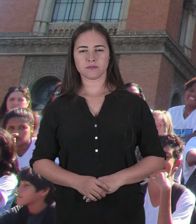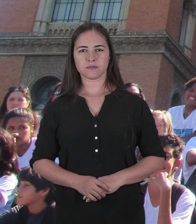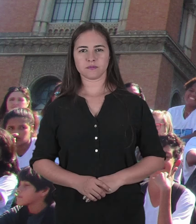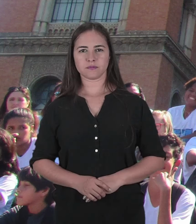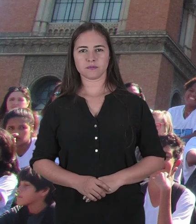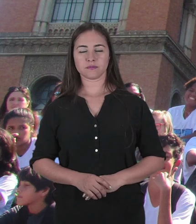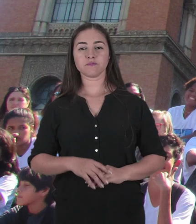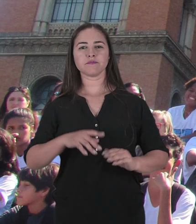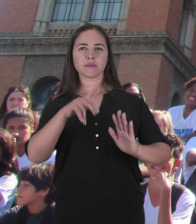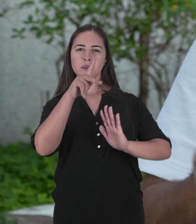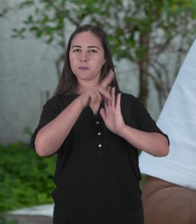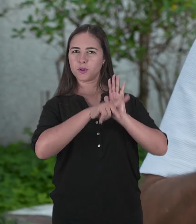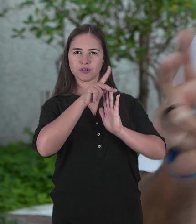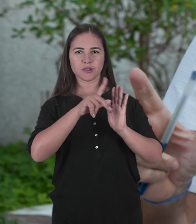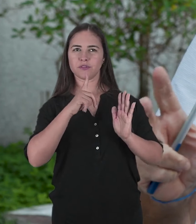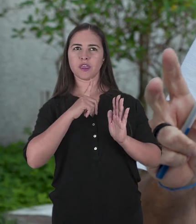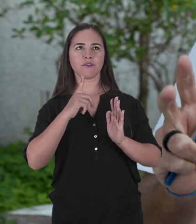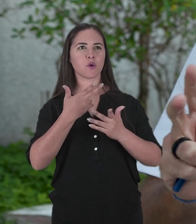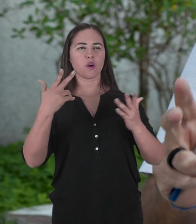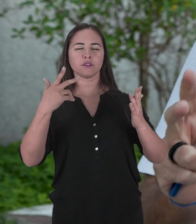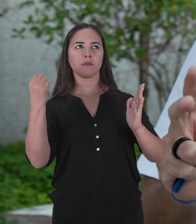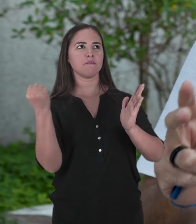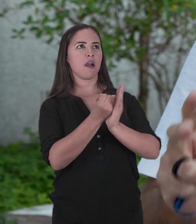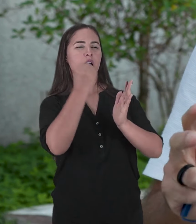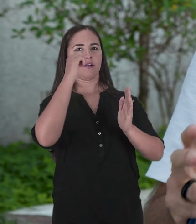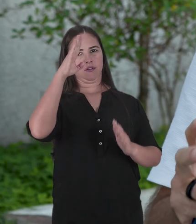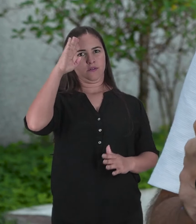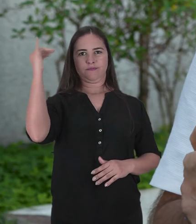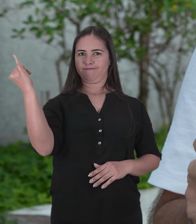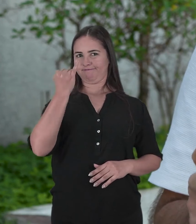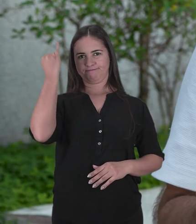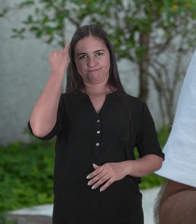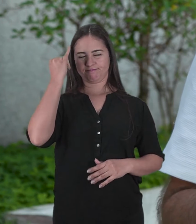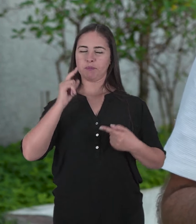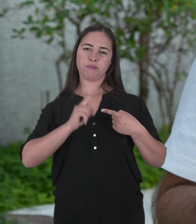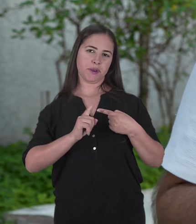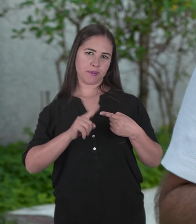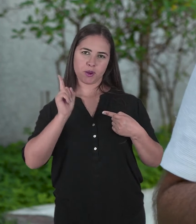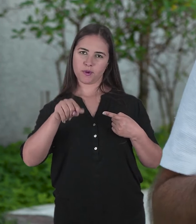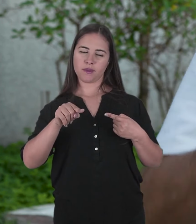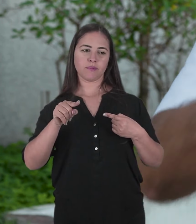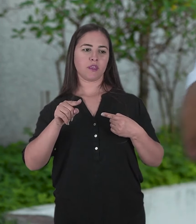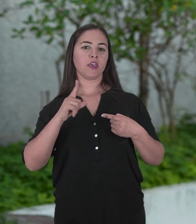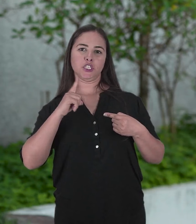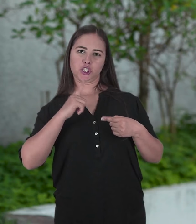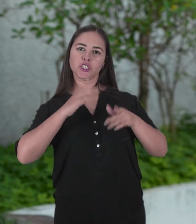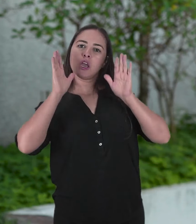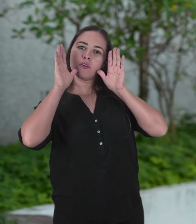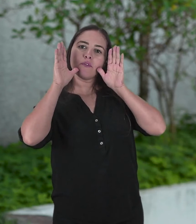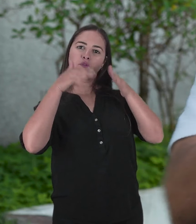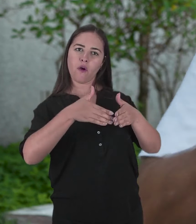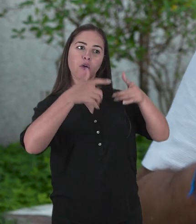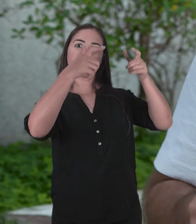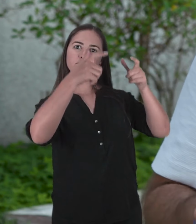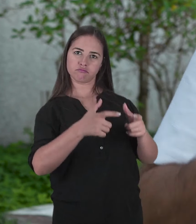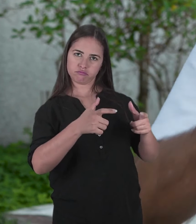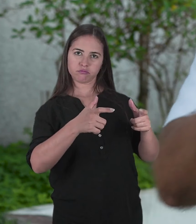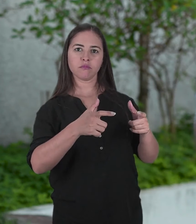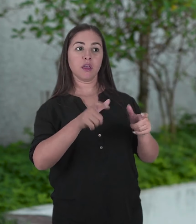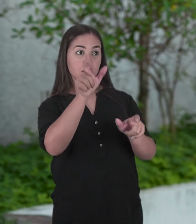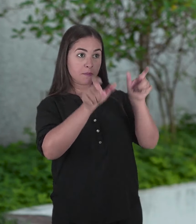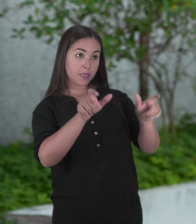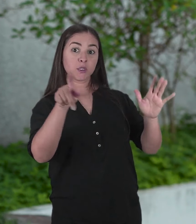O projeto teve assim marcos fundamentais, né, dele, né? Primeiro, como eu falei, ele tinha um foco territorializado, né, com